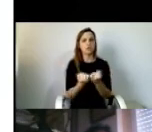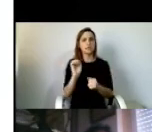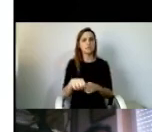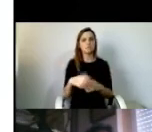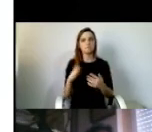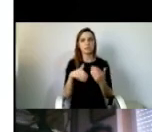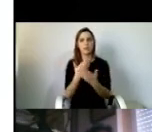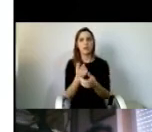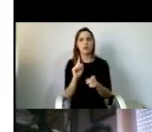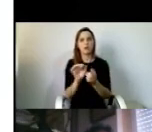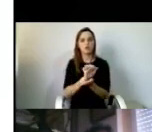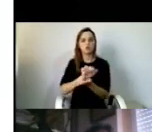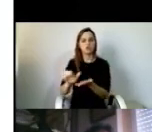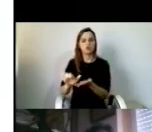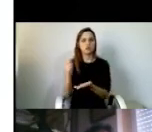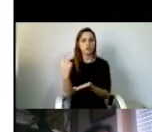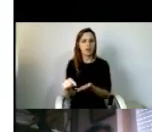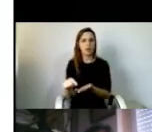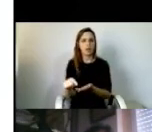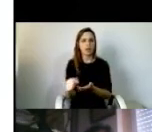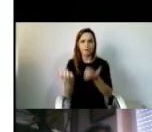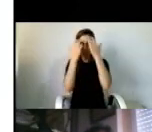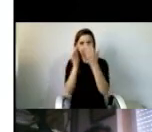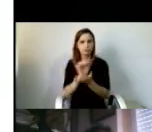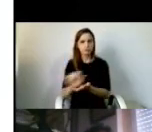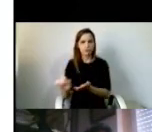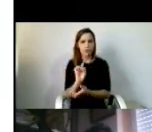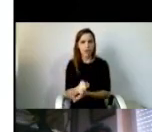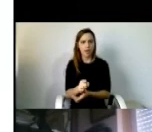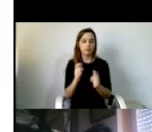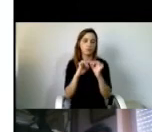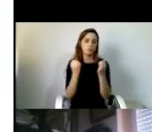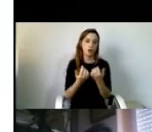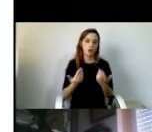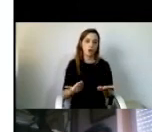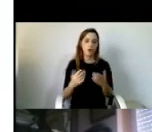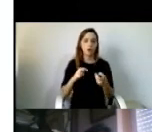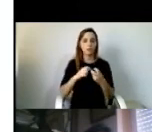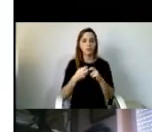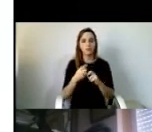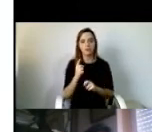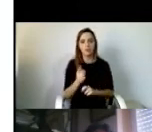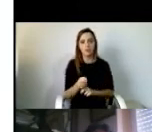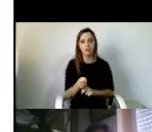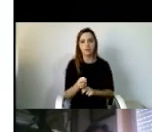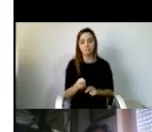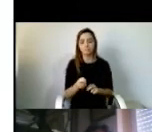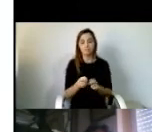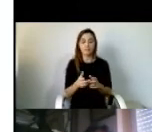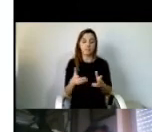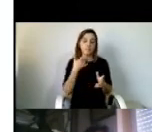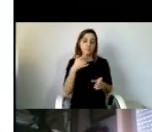O que aponta para um outro tipo de exclusão, infla-exclusão, que nas sociedades atuais é uma problemática cada vez